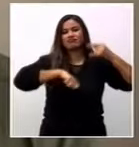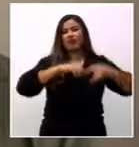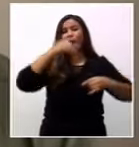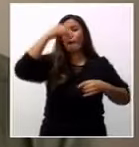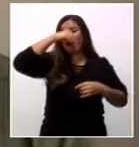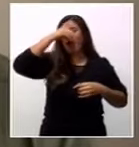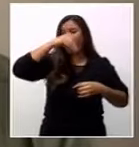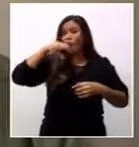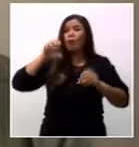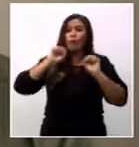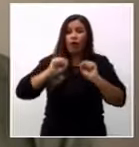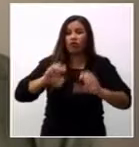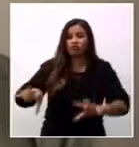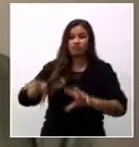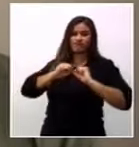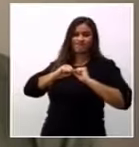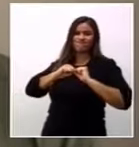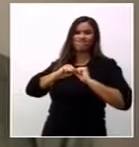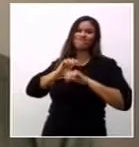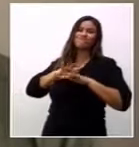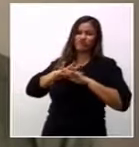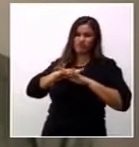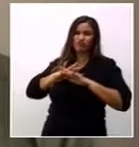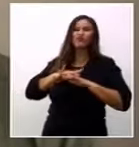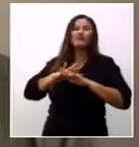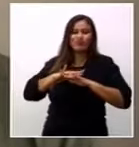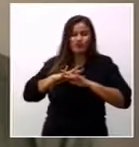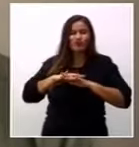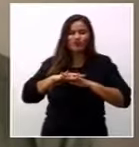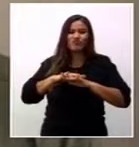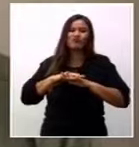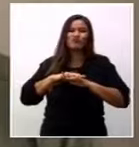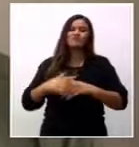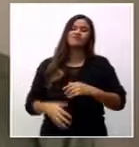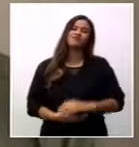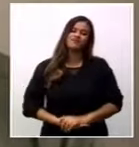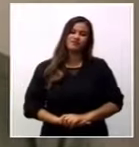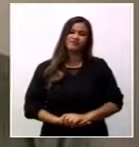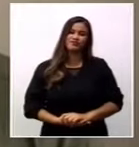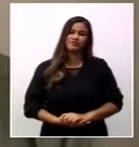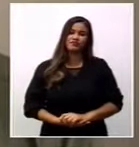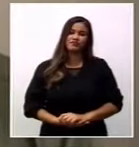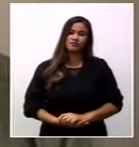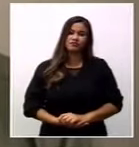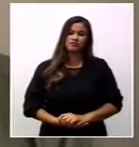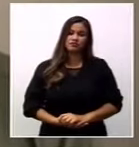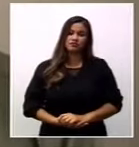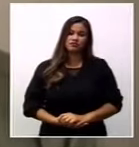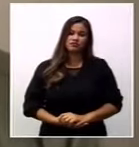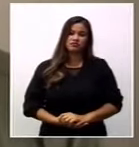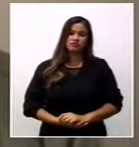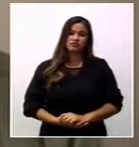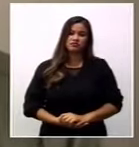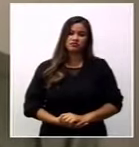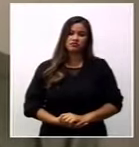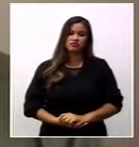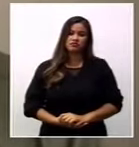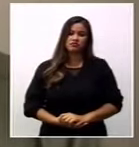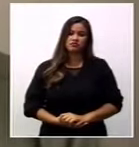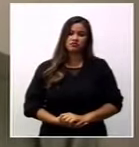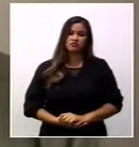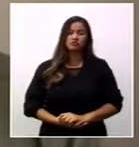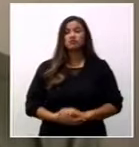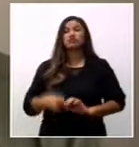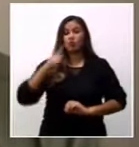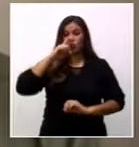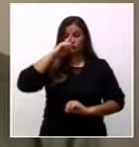né? Então, essa é a noção aí de vulnerabilidade. E o risco também,